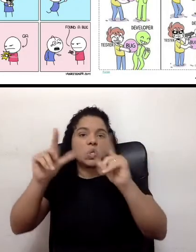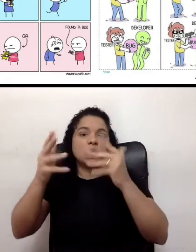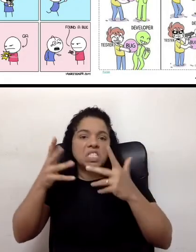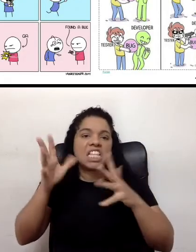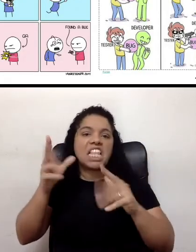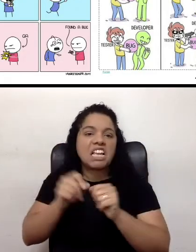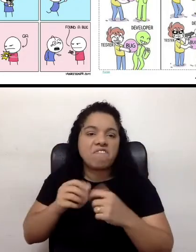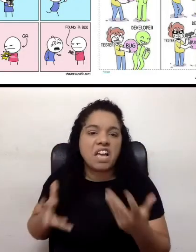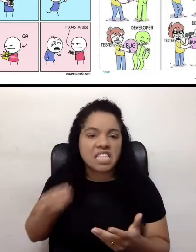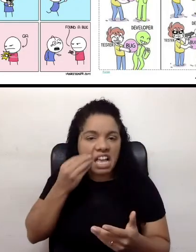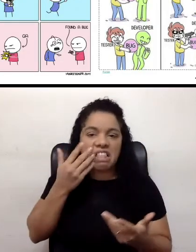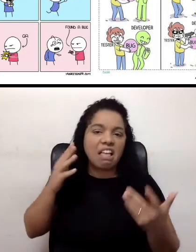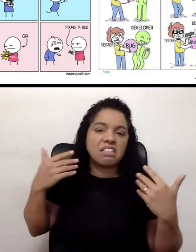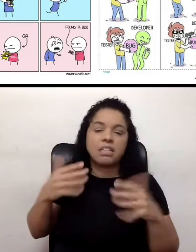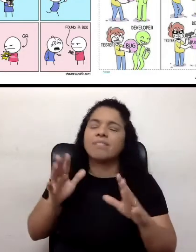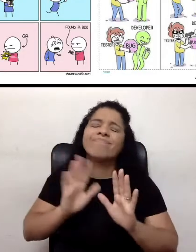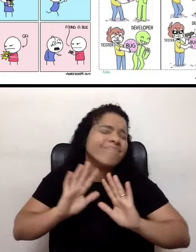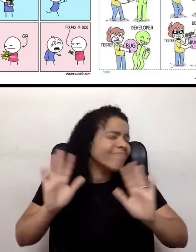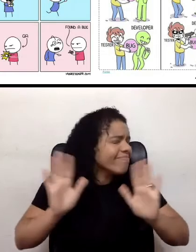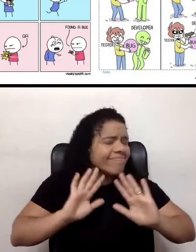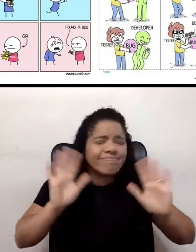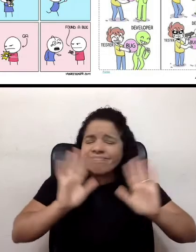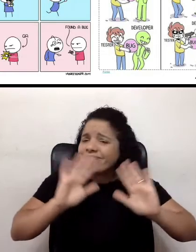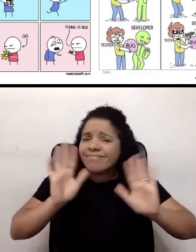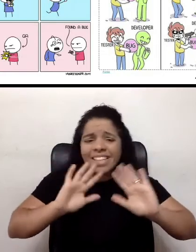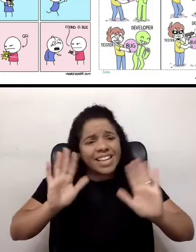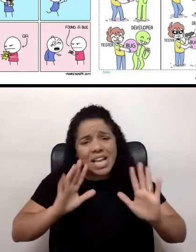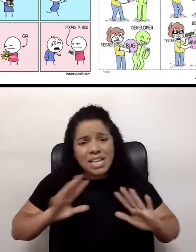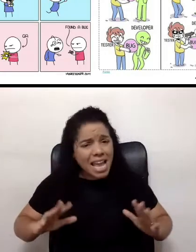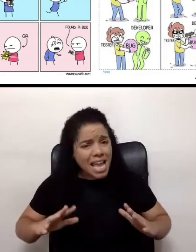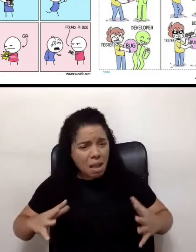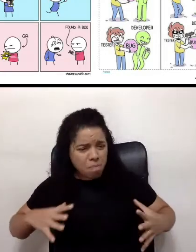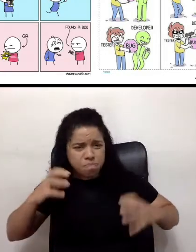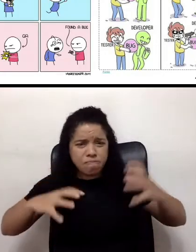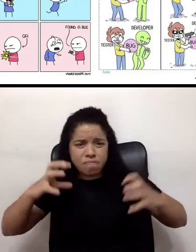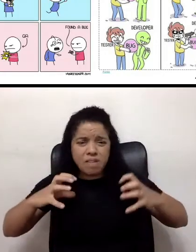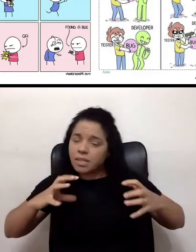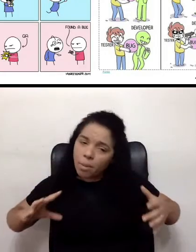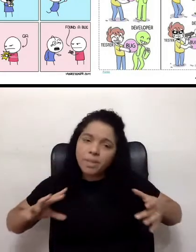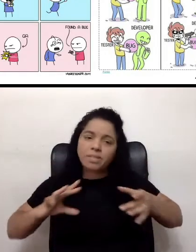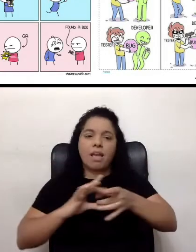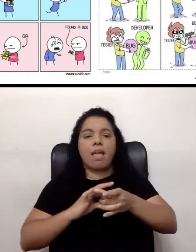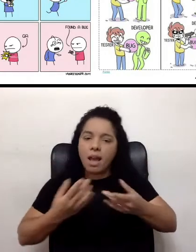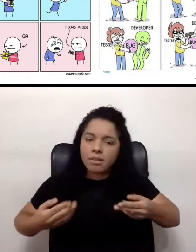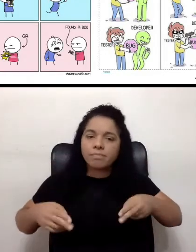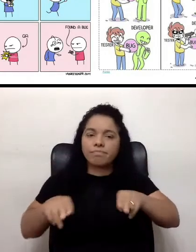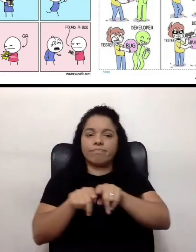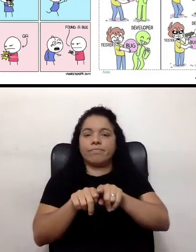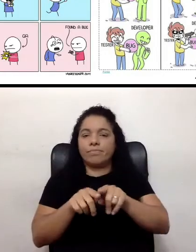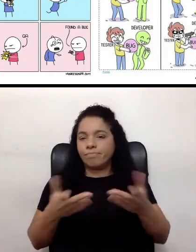tem que fazer, entendeu? Isso não era para ter essa briga, era para ser aliados. Esse é o ponto que eu queria trazer